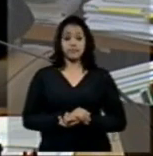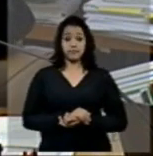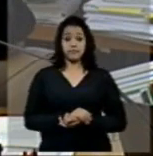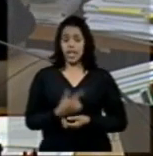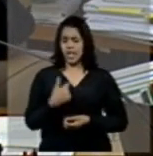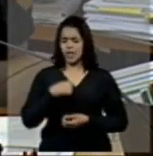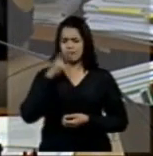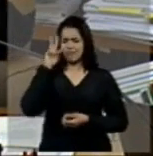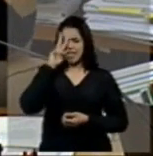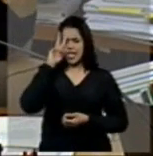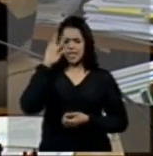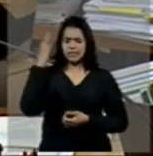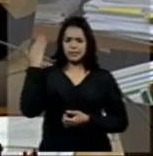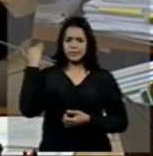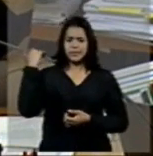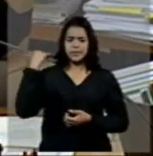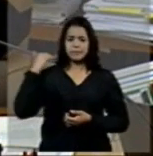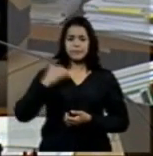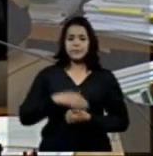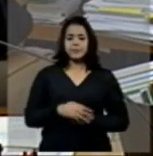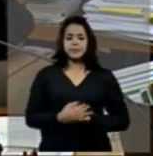me recordo de